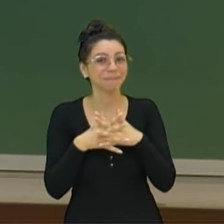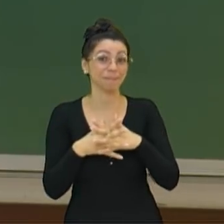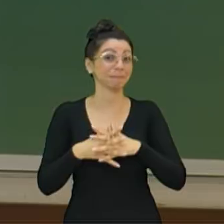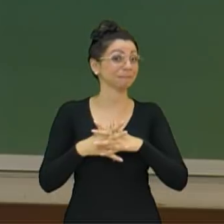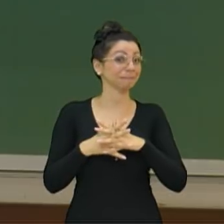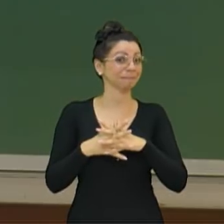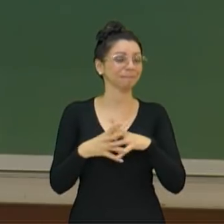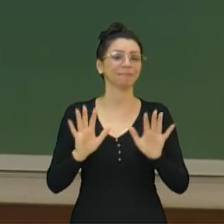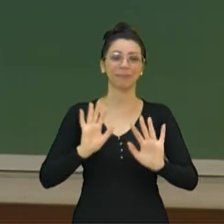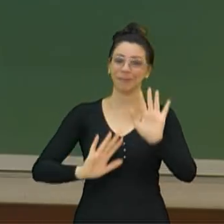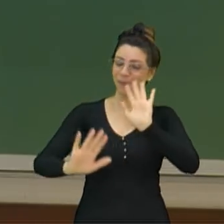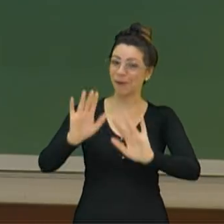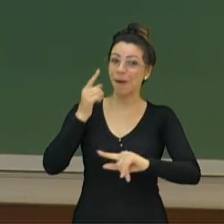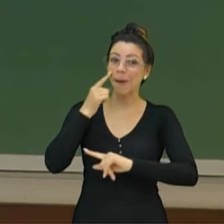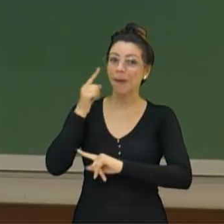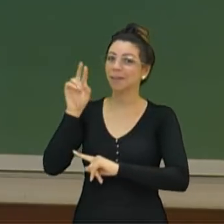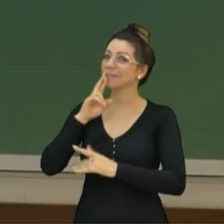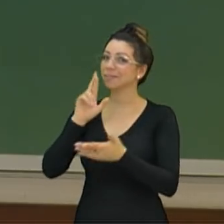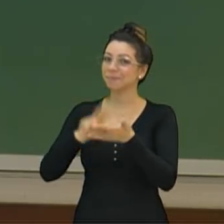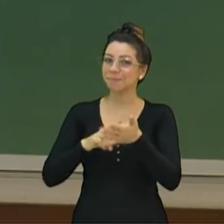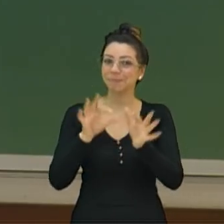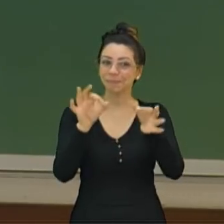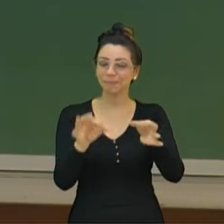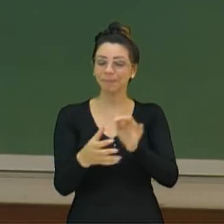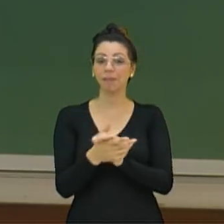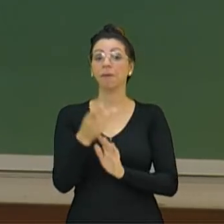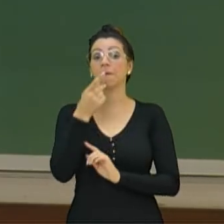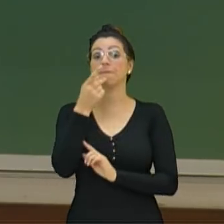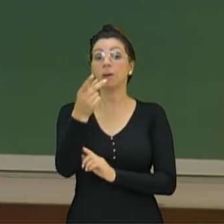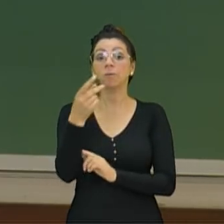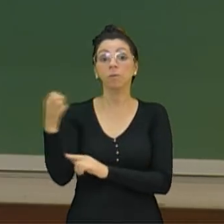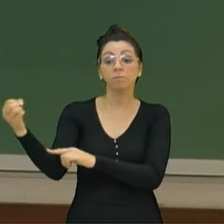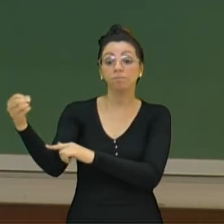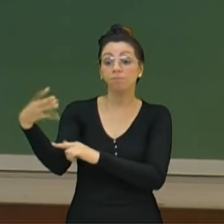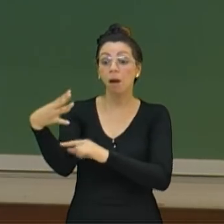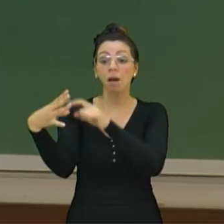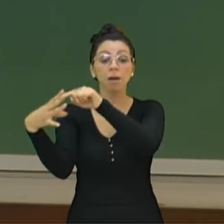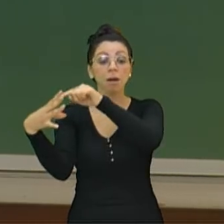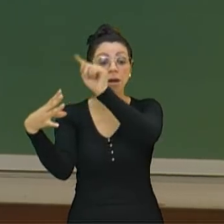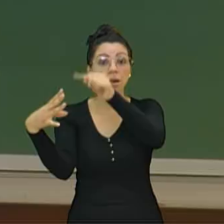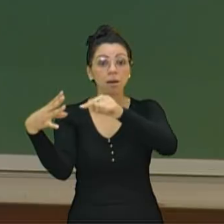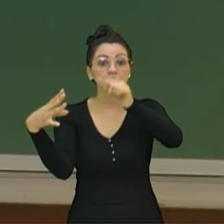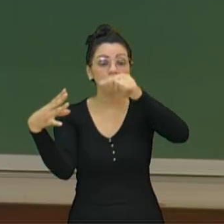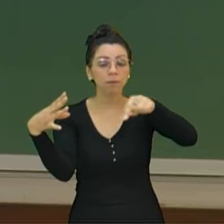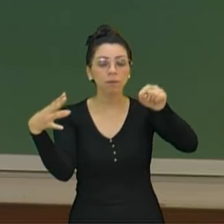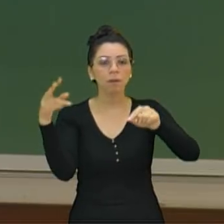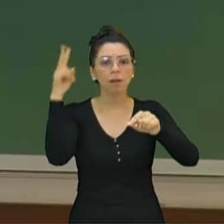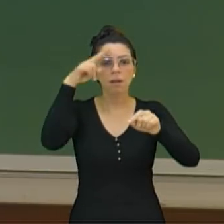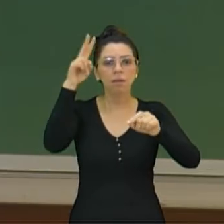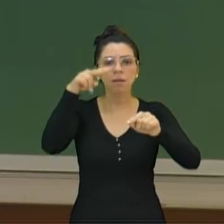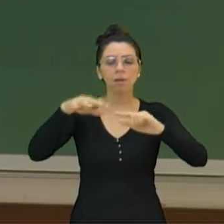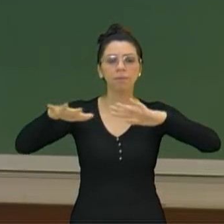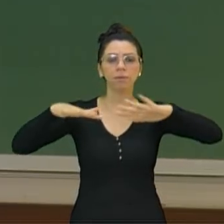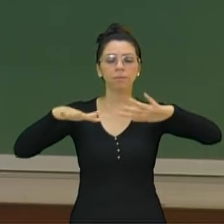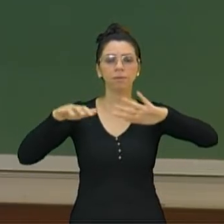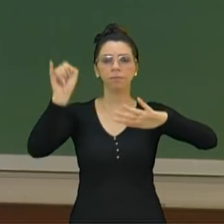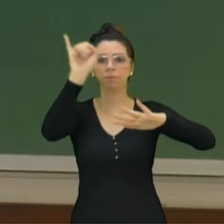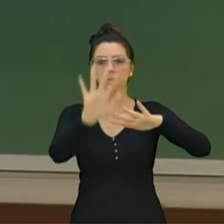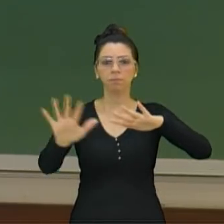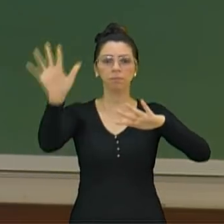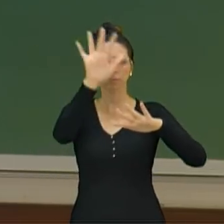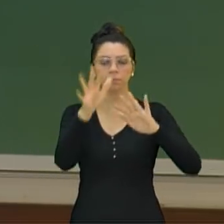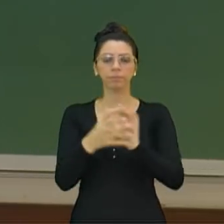ai. Então vamos ver a resposta correta? Falou em neurotransmissores. Lembra daquela animação que eu mostrei? Eles